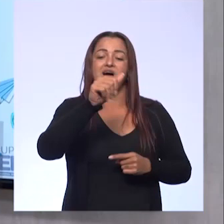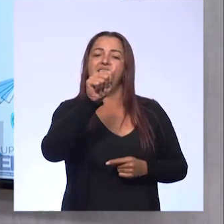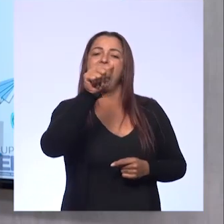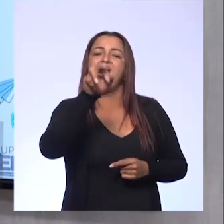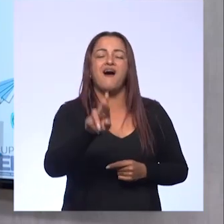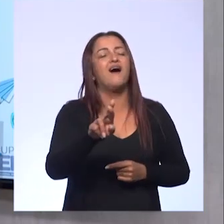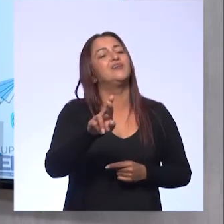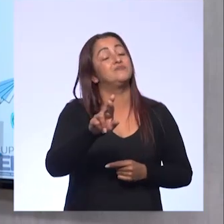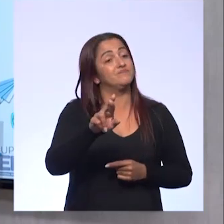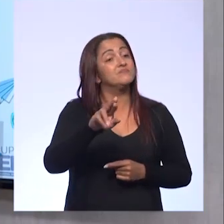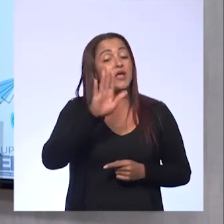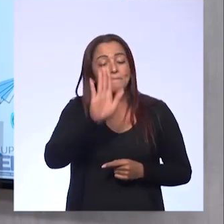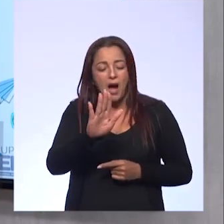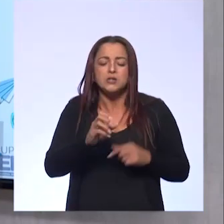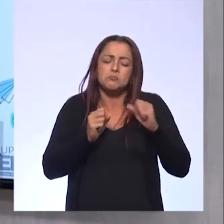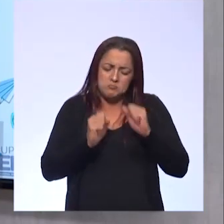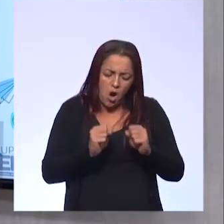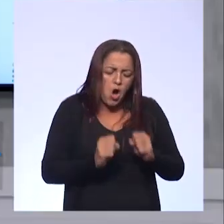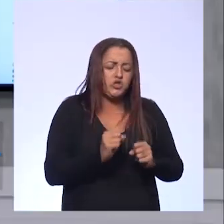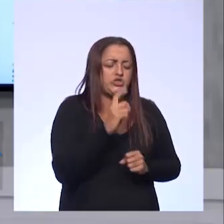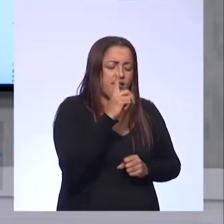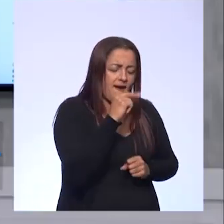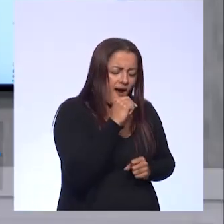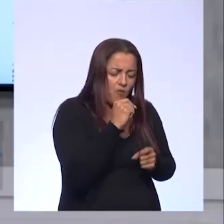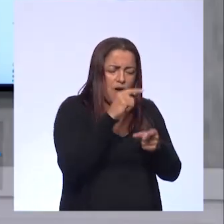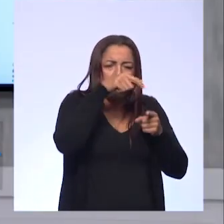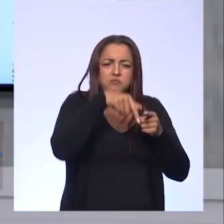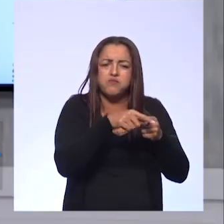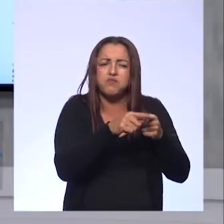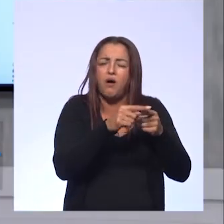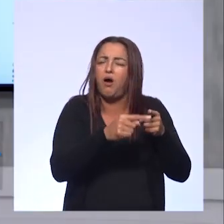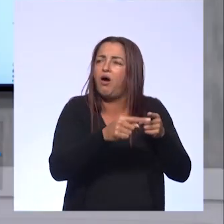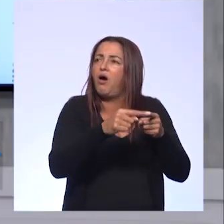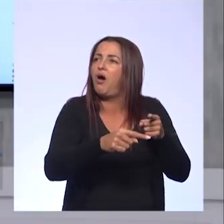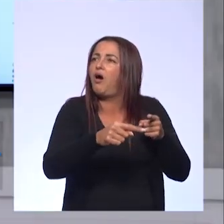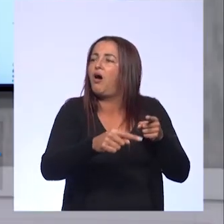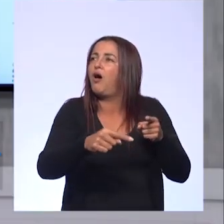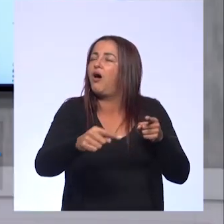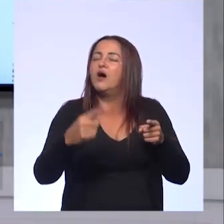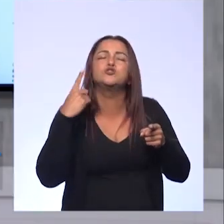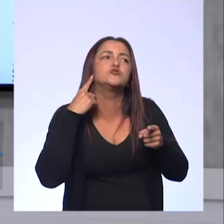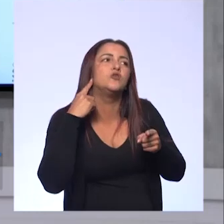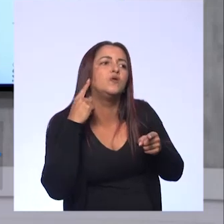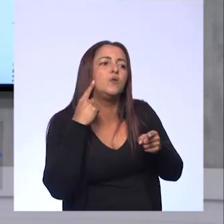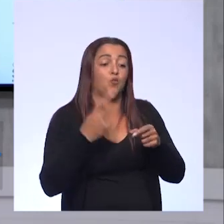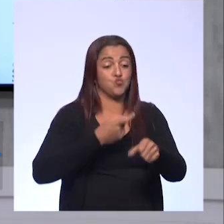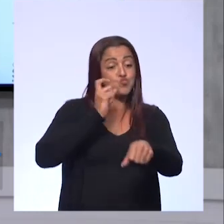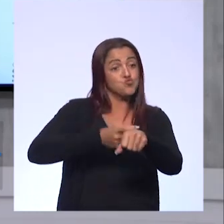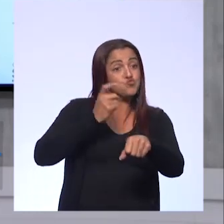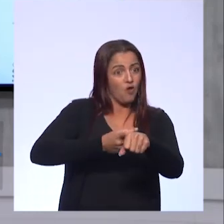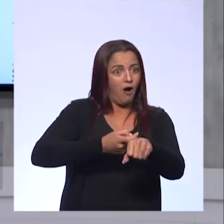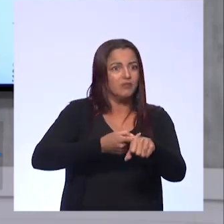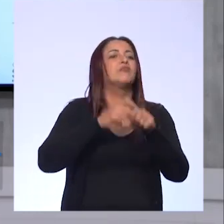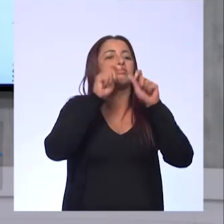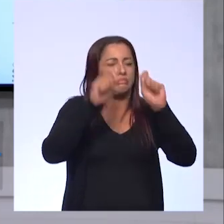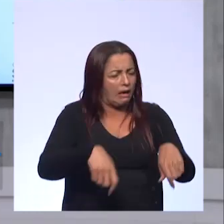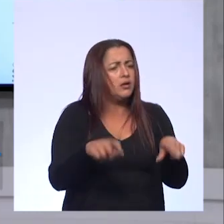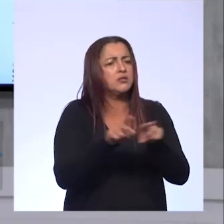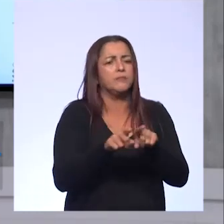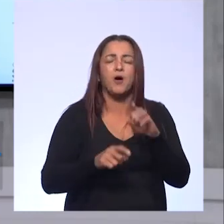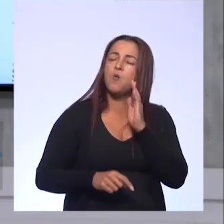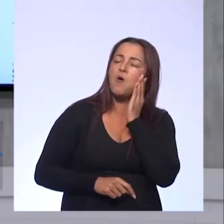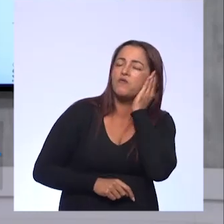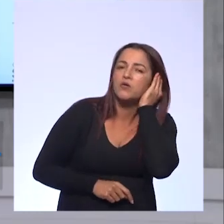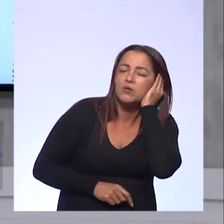mas o pão pode propagar na água o que propagar sólido Você pode você pode